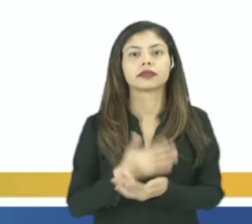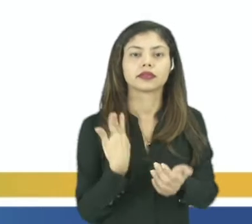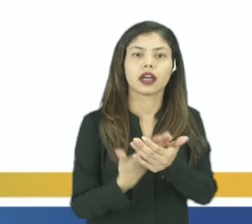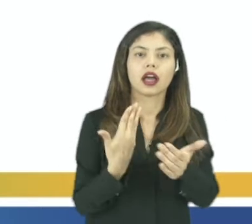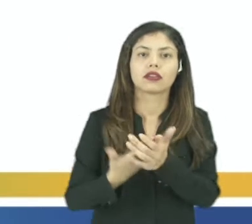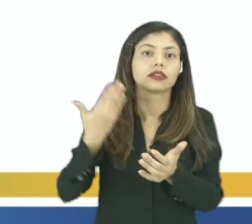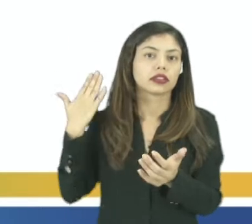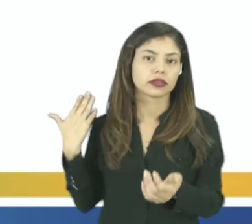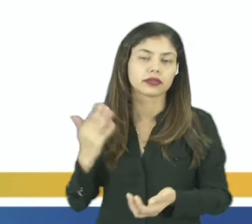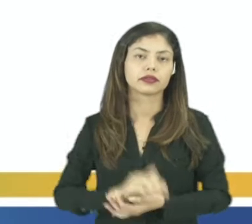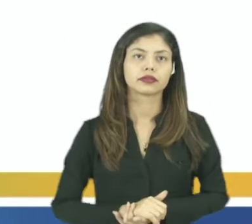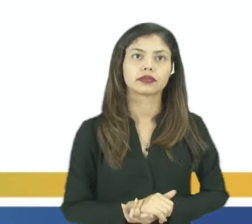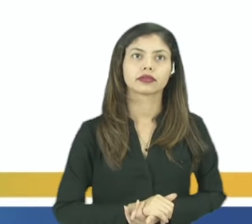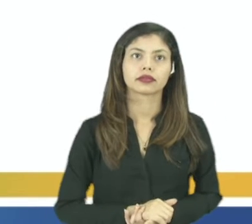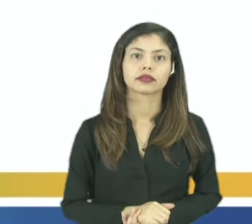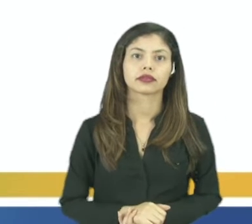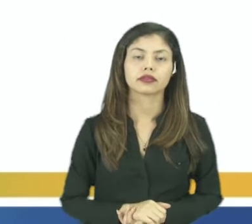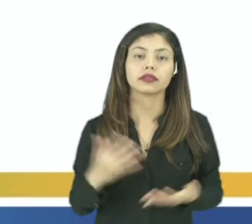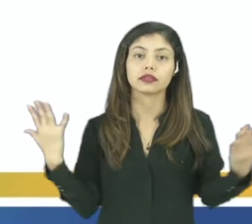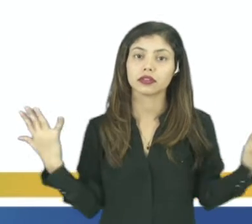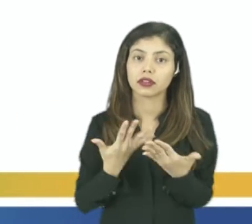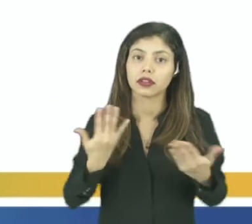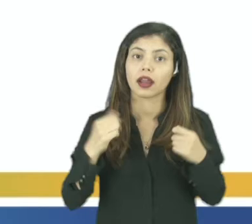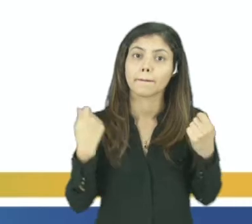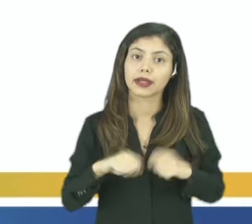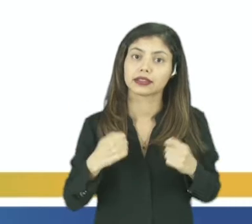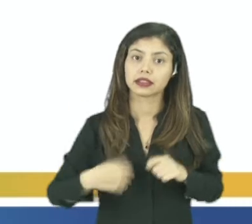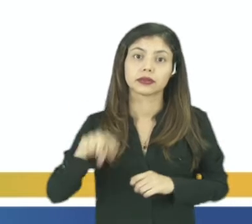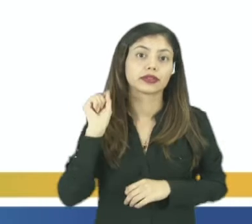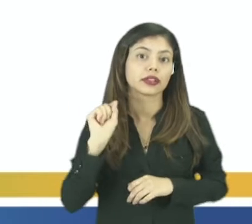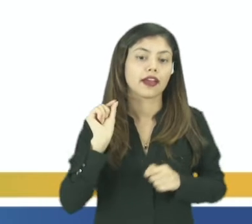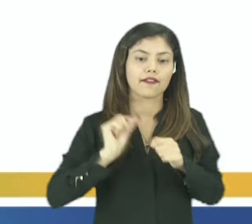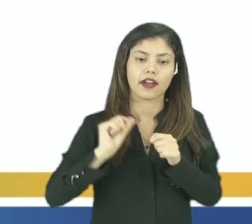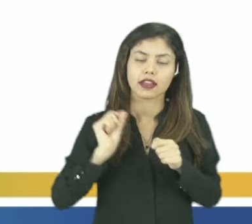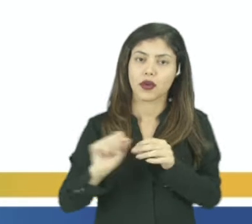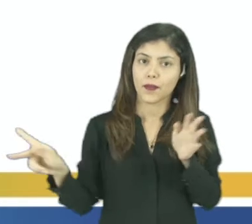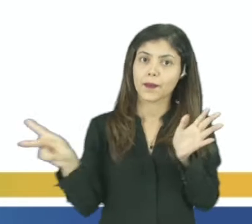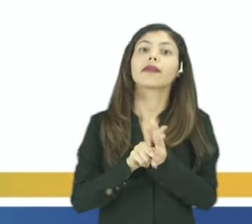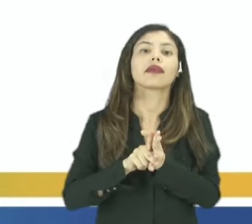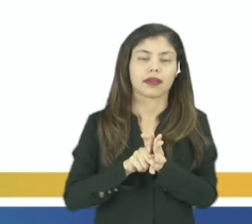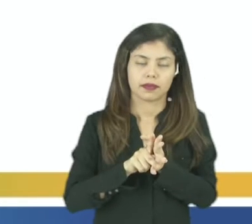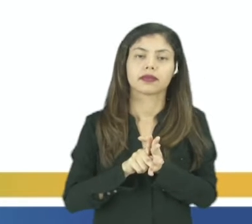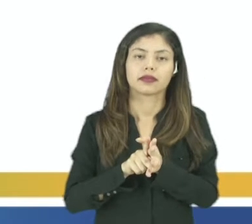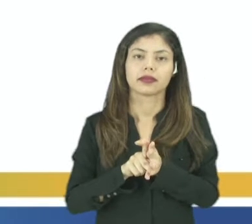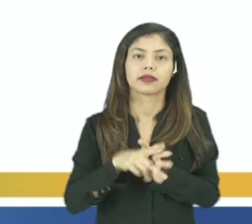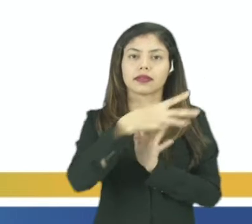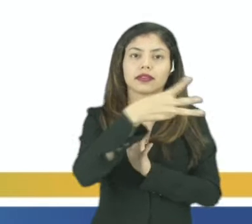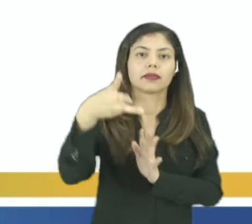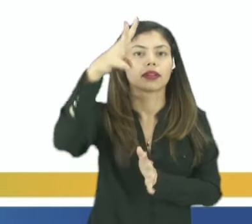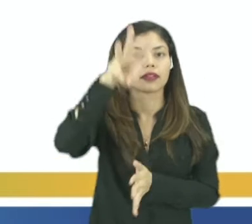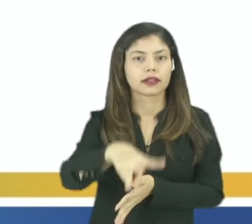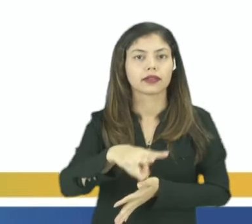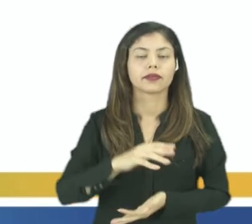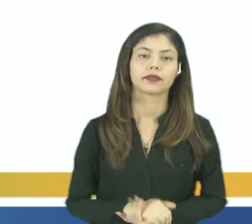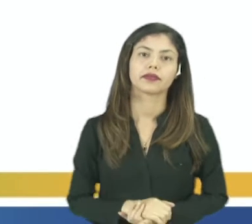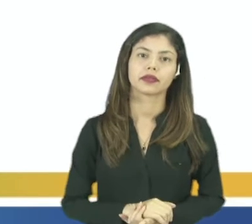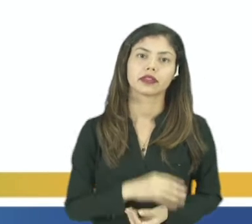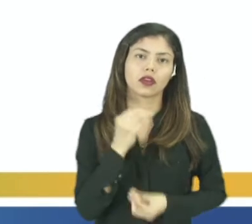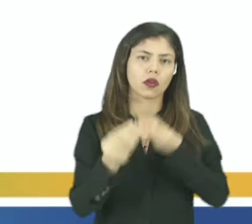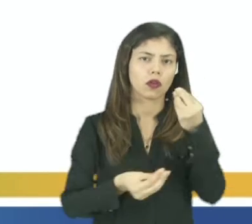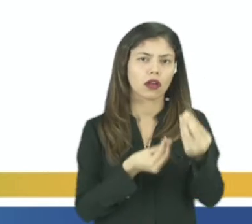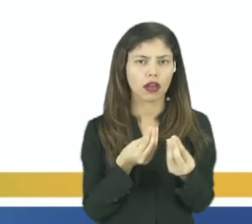Até aqui? Gente, aí agora nós precisamos fazer o determinante dessa matriz. E aí, como